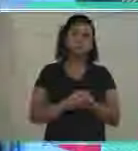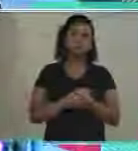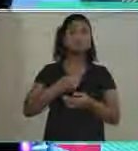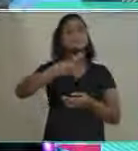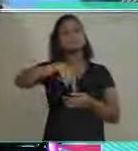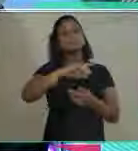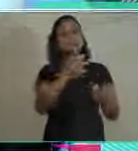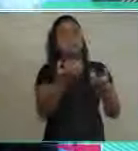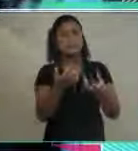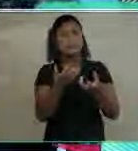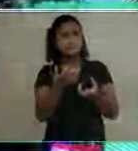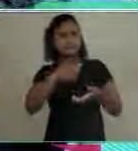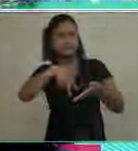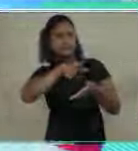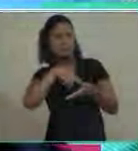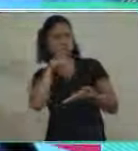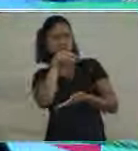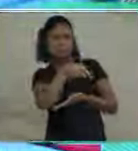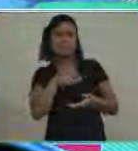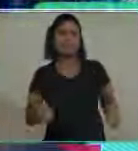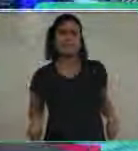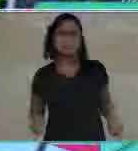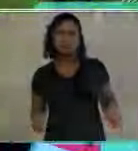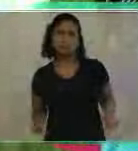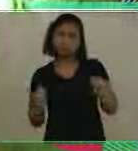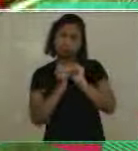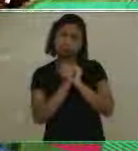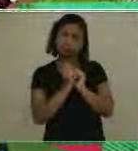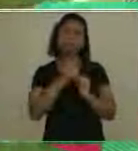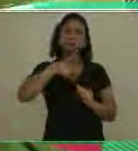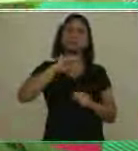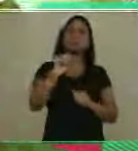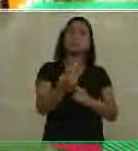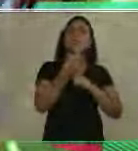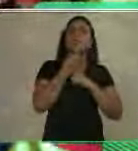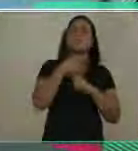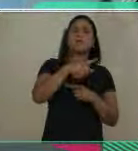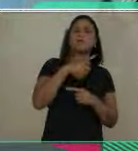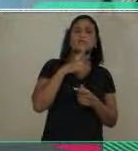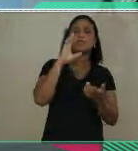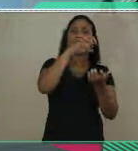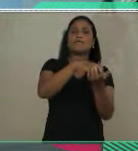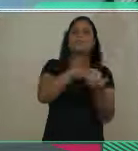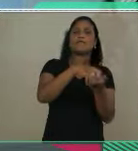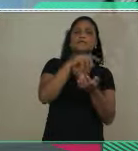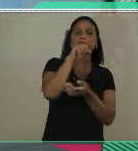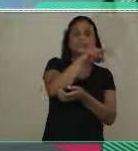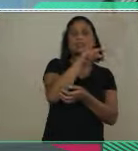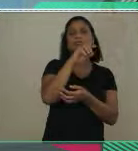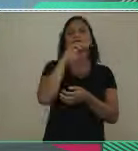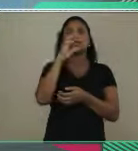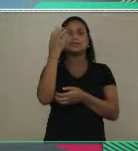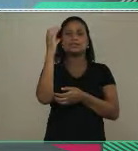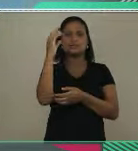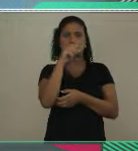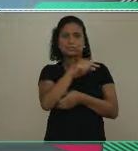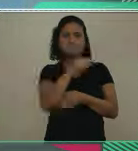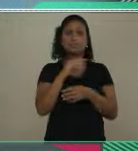Para quem quiser fazer dança, inclusive com cadeira de rodas conosco, basta nos procurar na